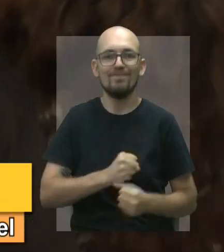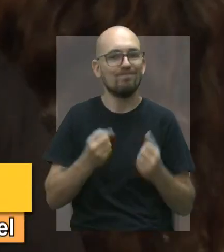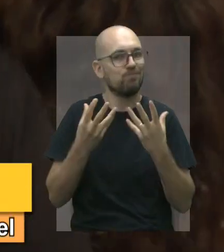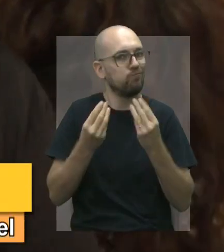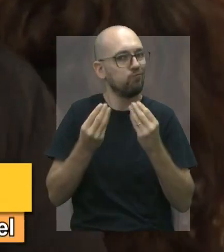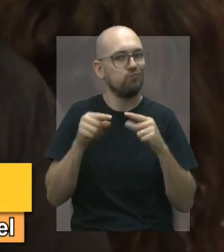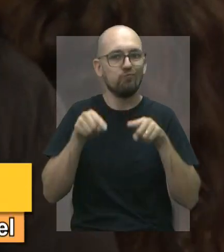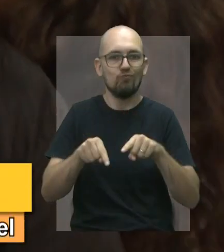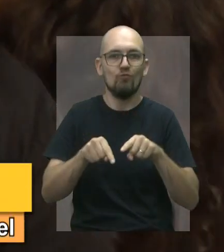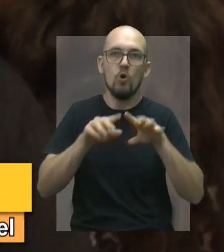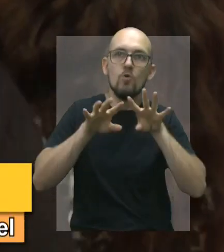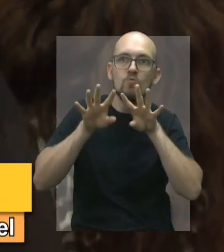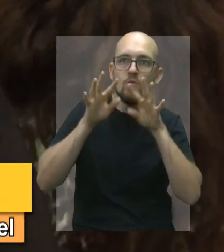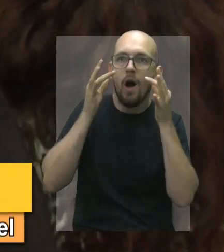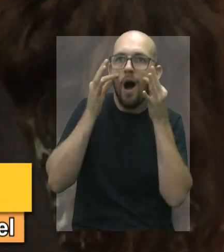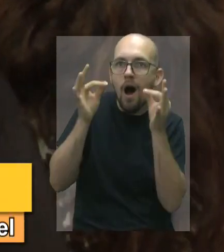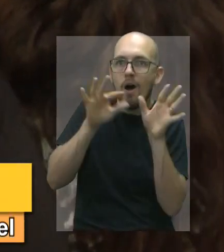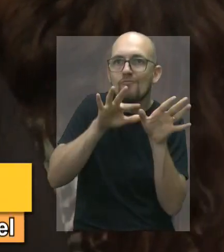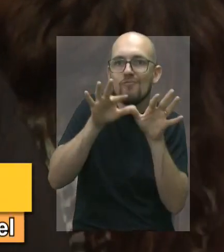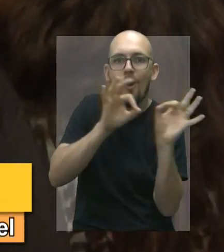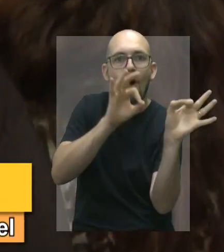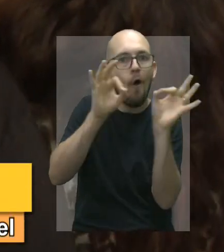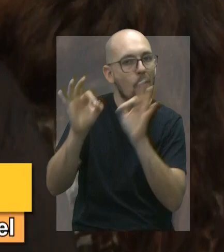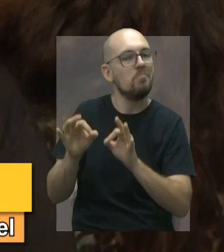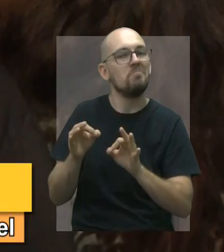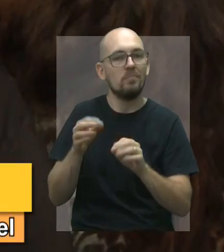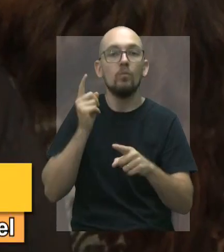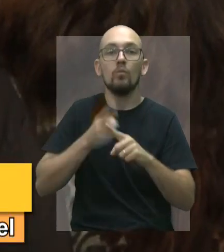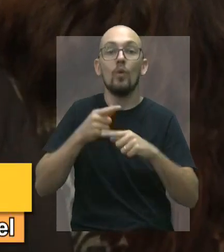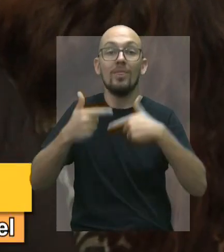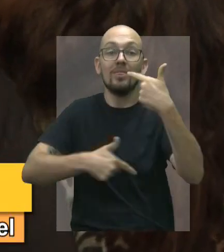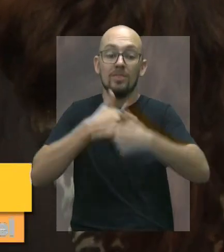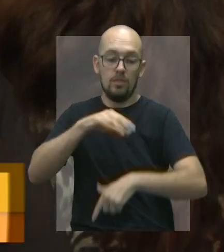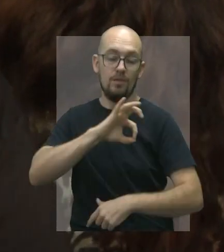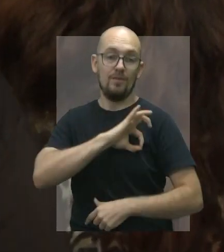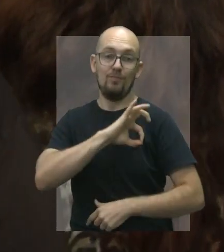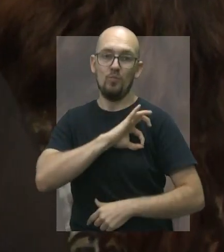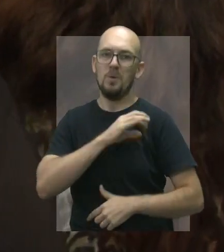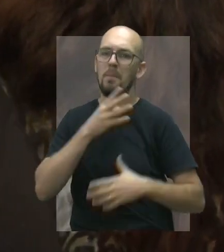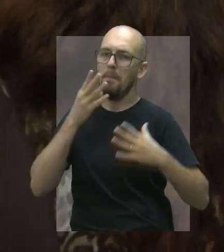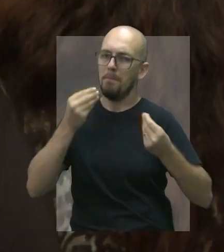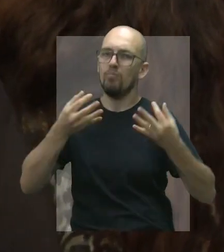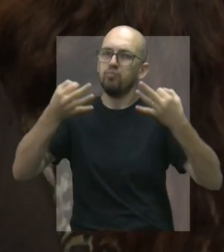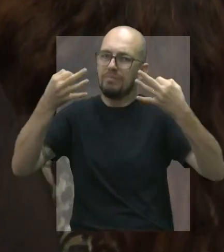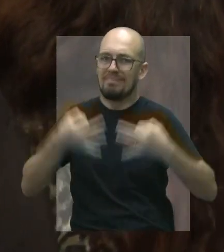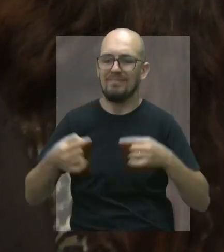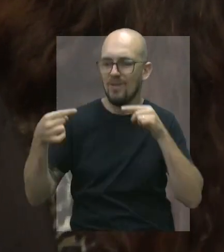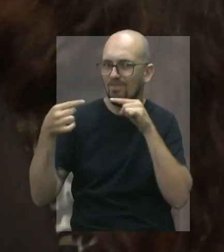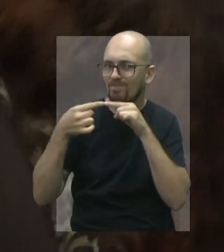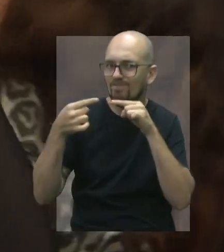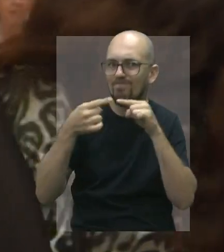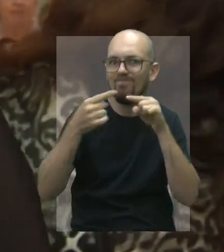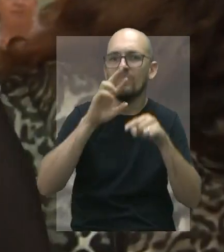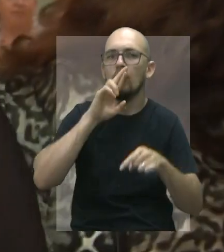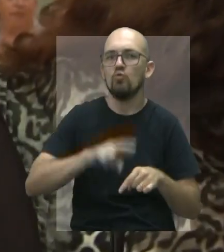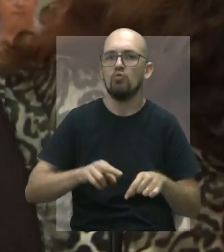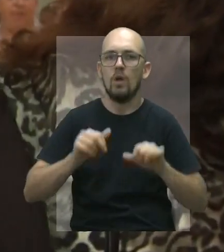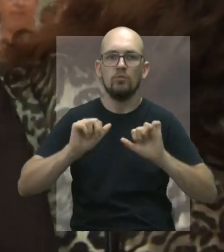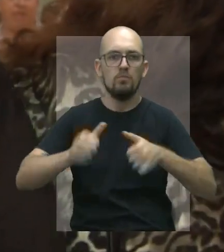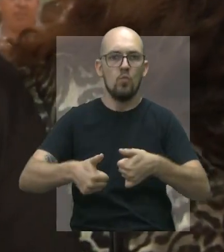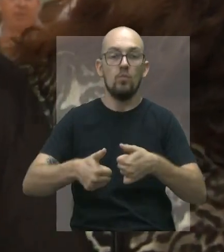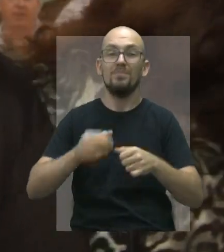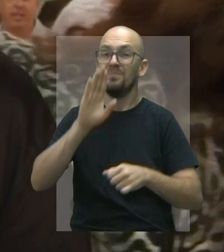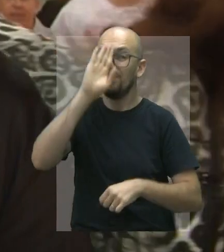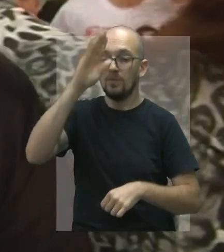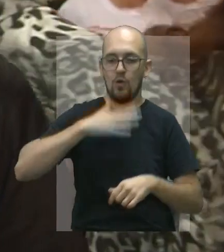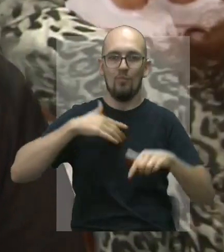Eu acredito que esse é um trabalho feito com a Polícia Militar que está dando muito resultado, principalmente na escola onde